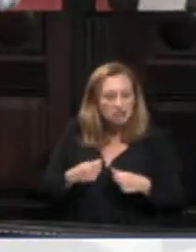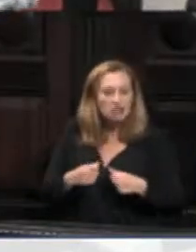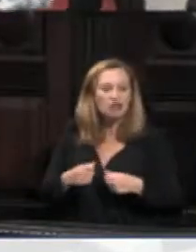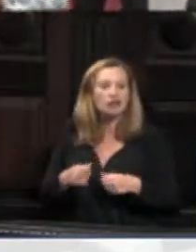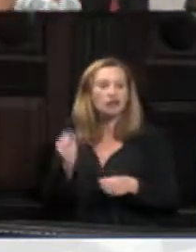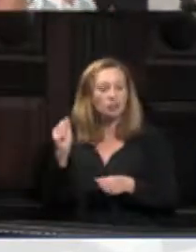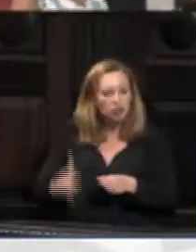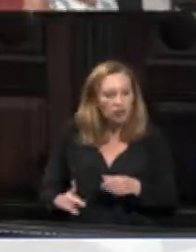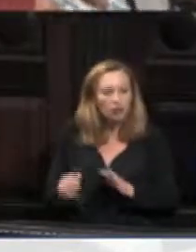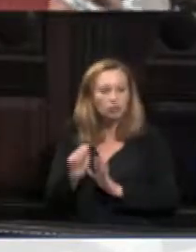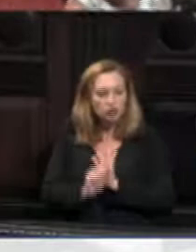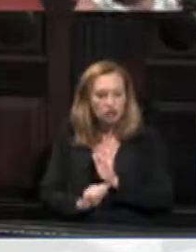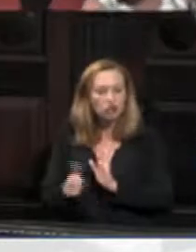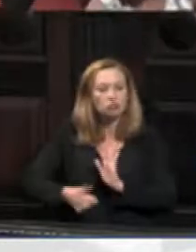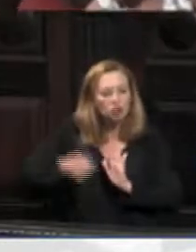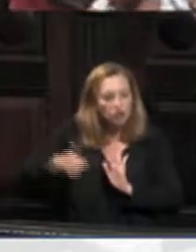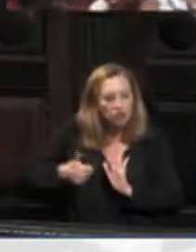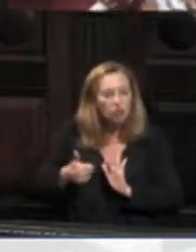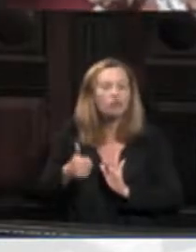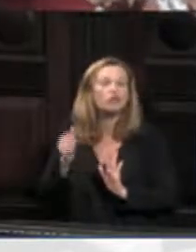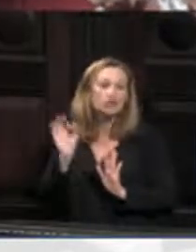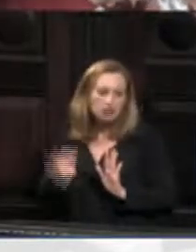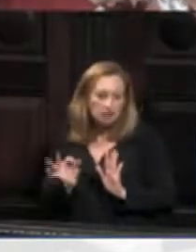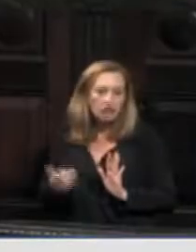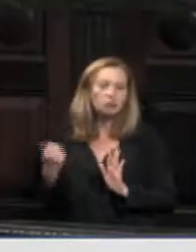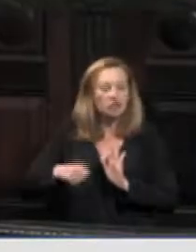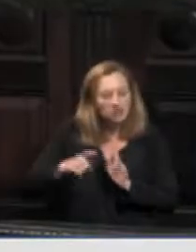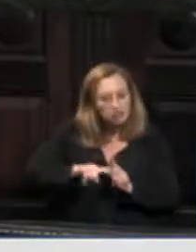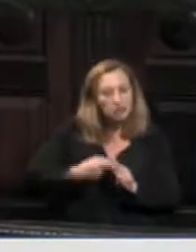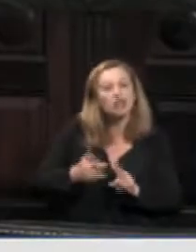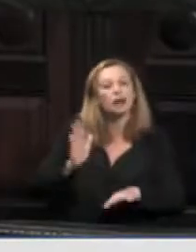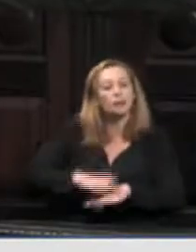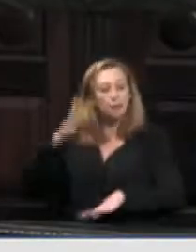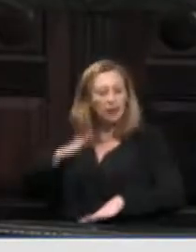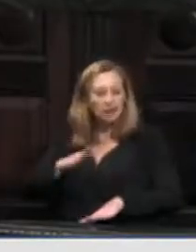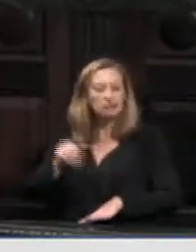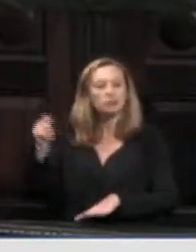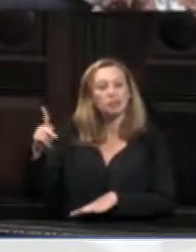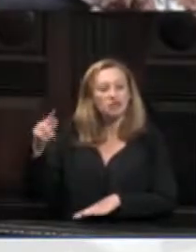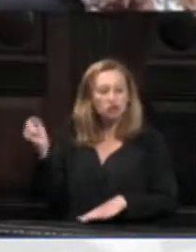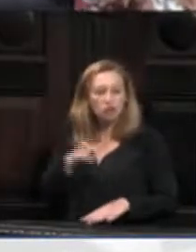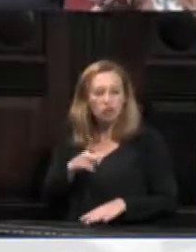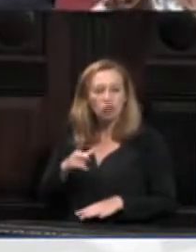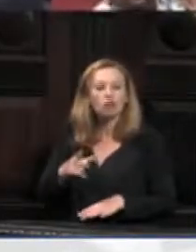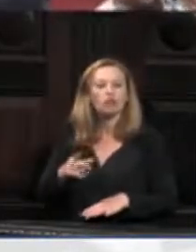melhorou, agora, claro, tem que avançar na possibilidade de participação da sociedade civil. A bancada do PSOL vota sim.